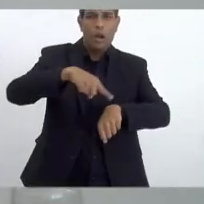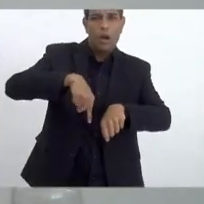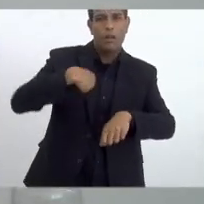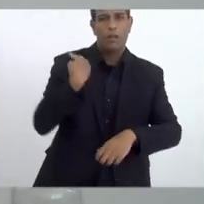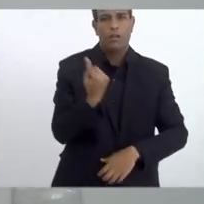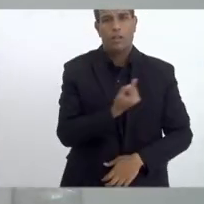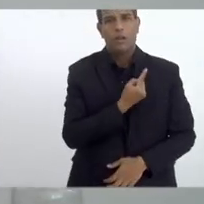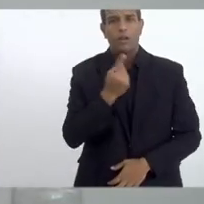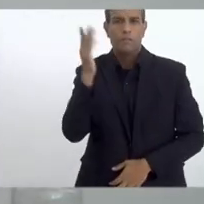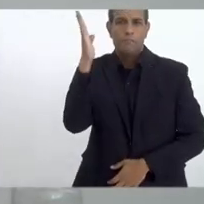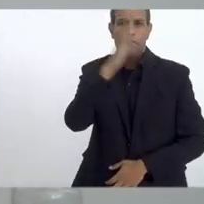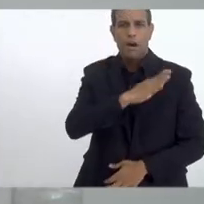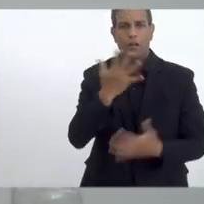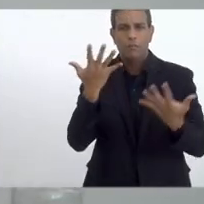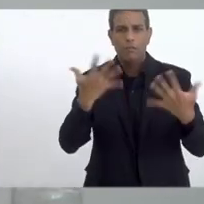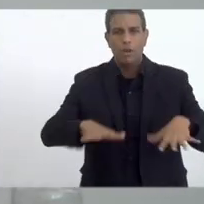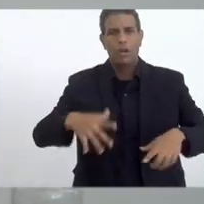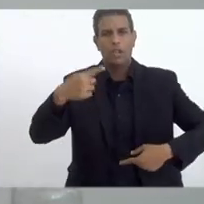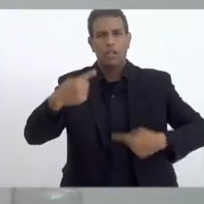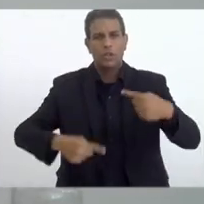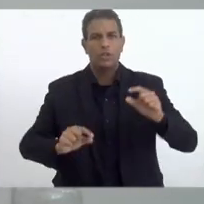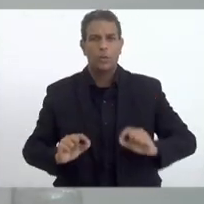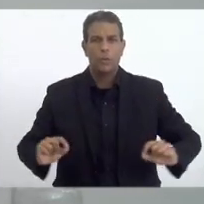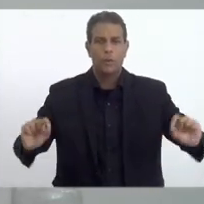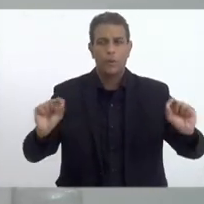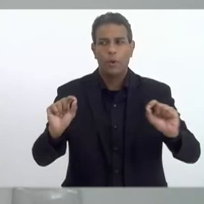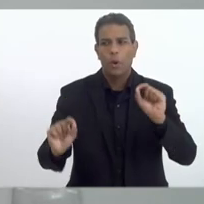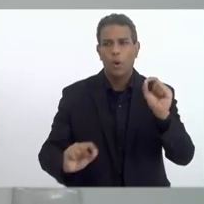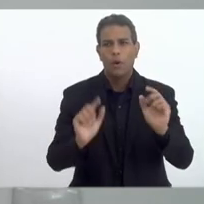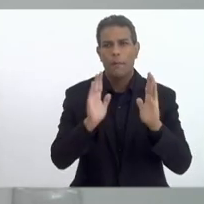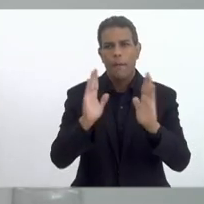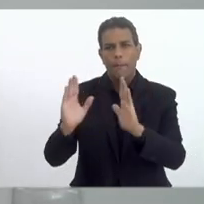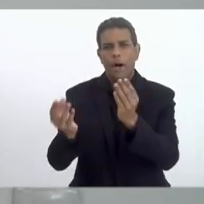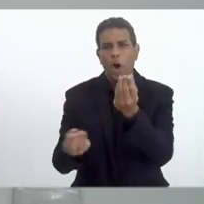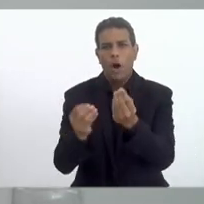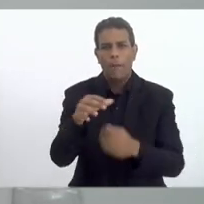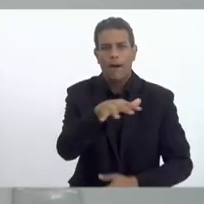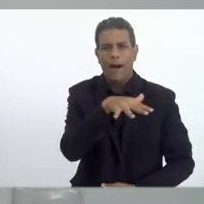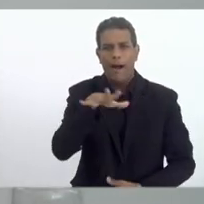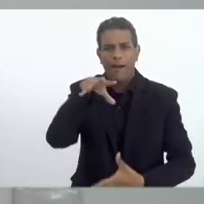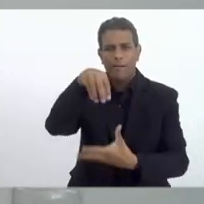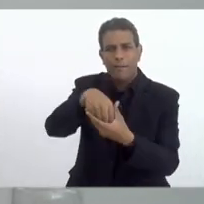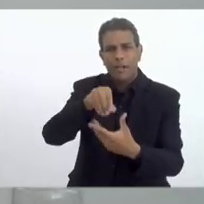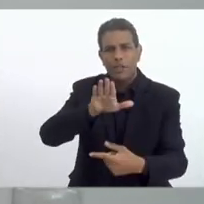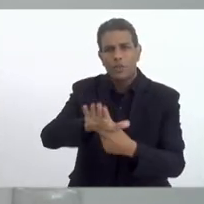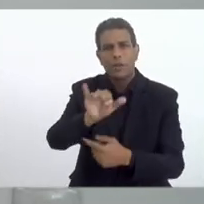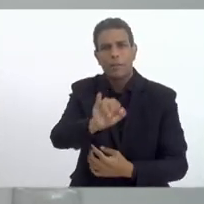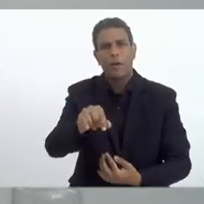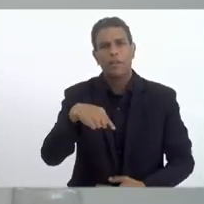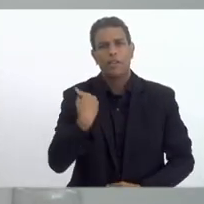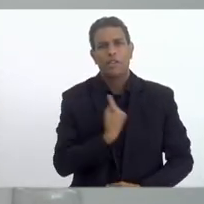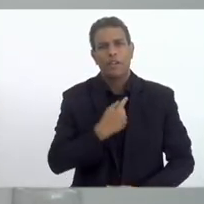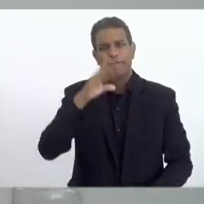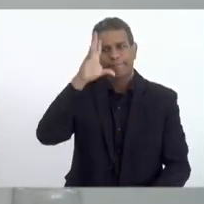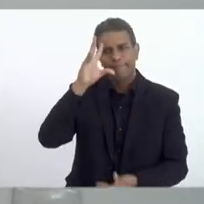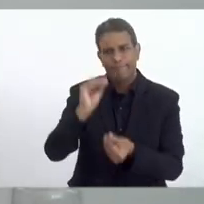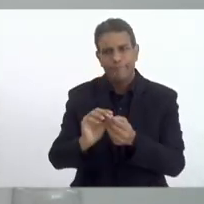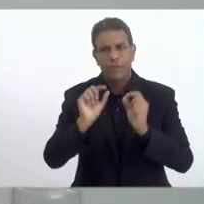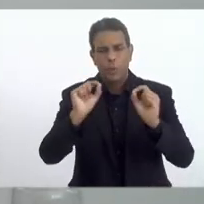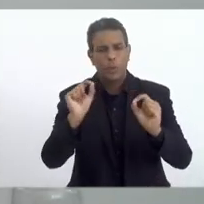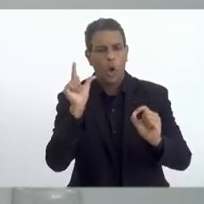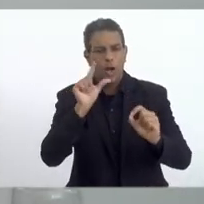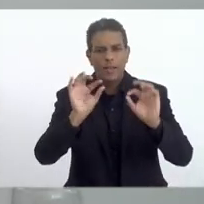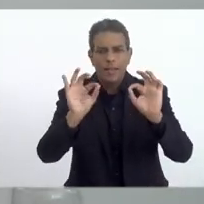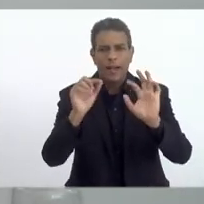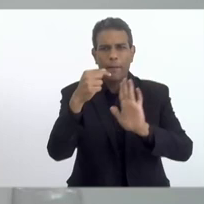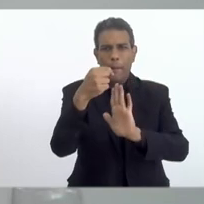os malvadões que não queremos o aumento, não queremos gratificações e tudo mais. Então, é importante a gente chegar num texto que seja